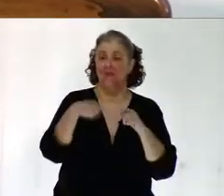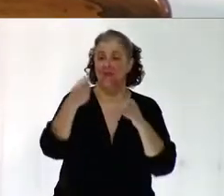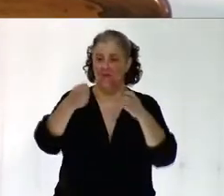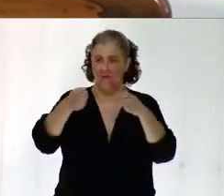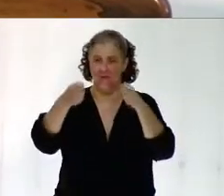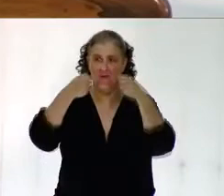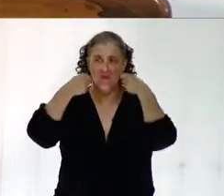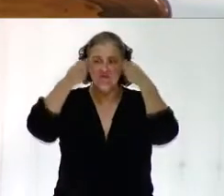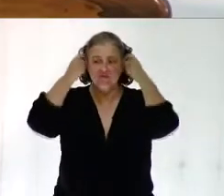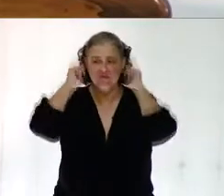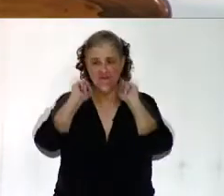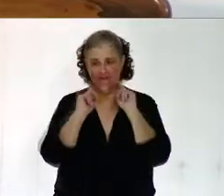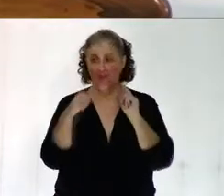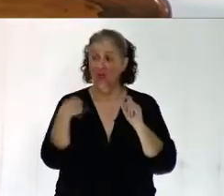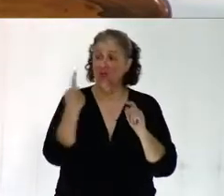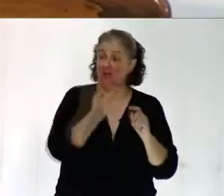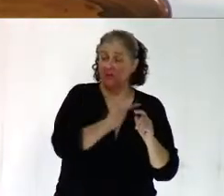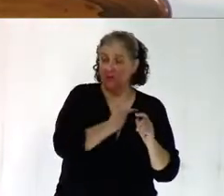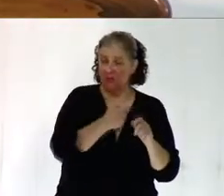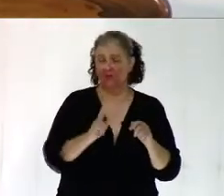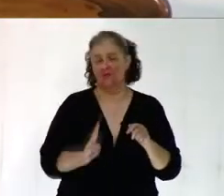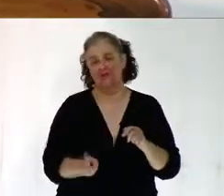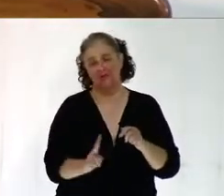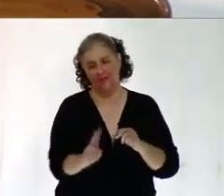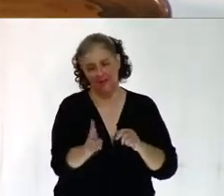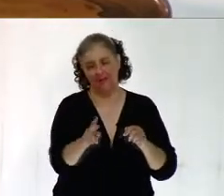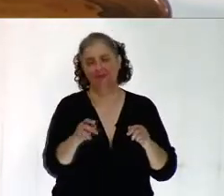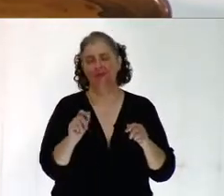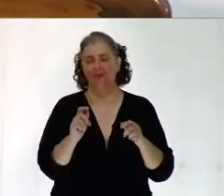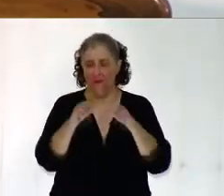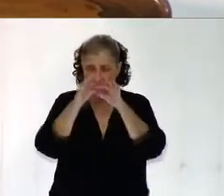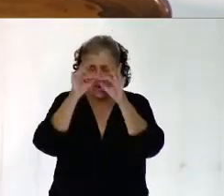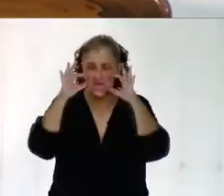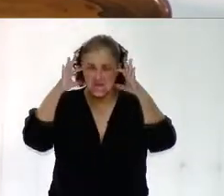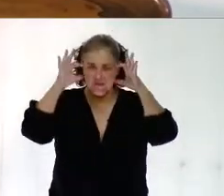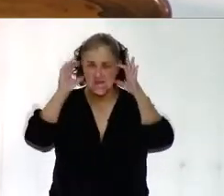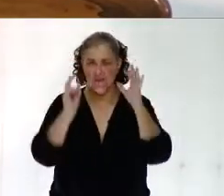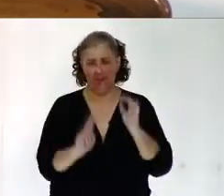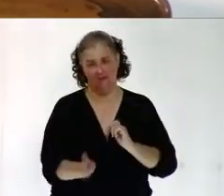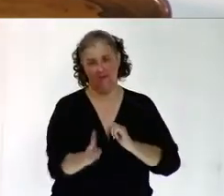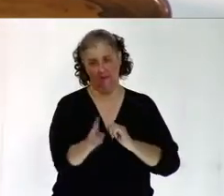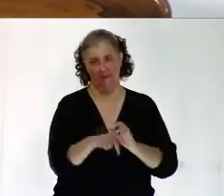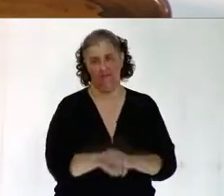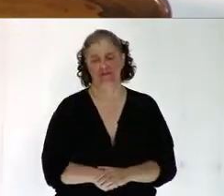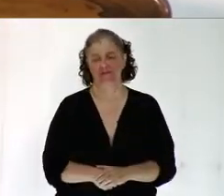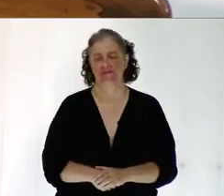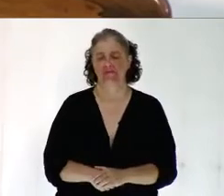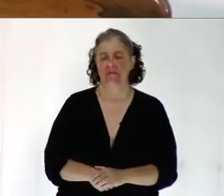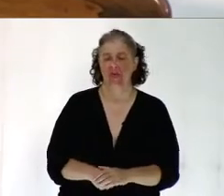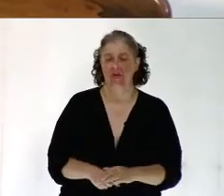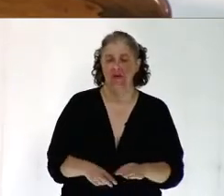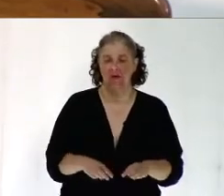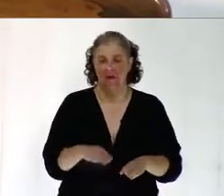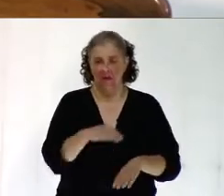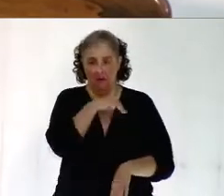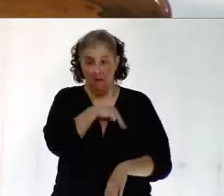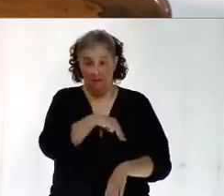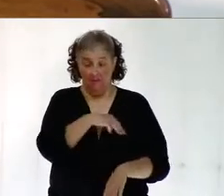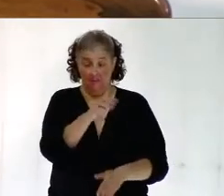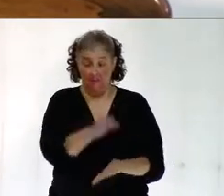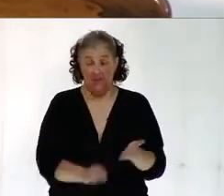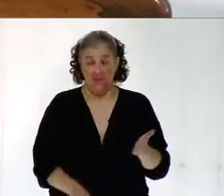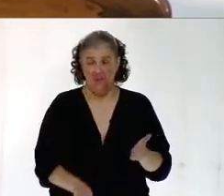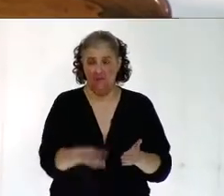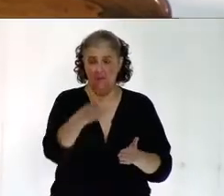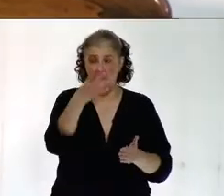estamos usando o tempo inteiro e a nossa orientação a todos meus irmãos mateus capítulo 4 nos versículos